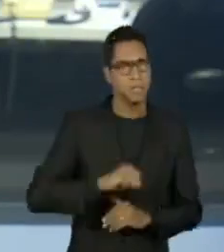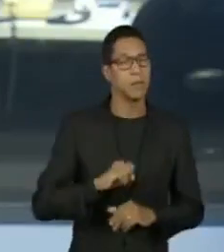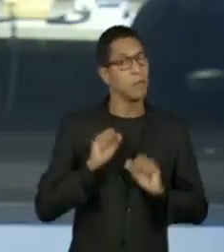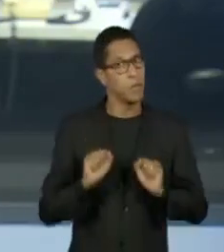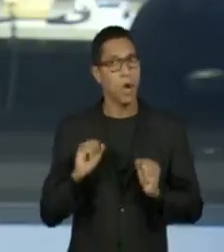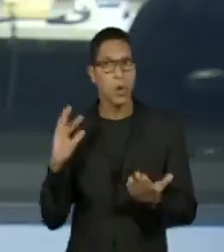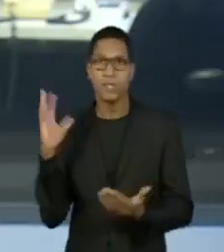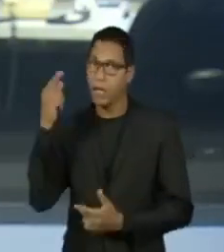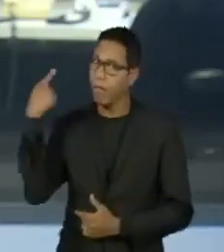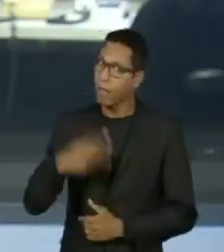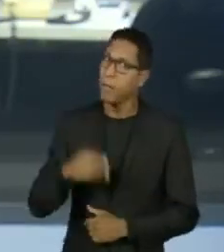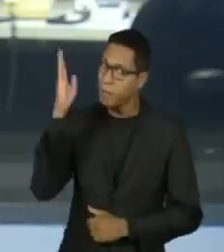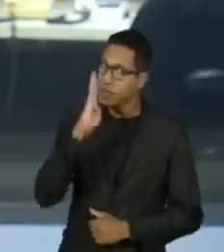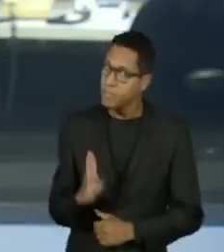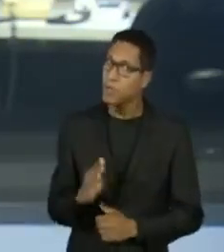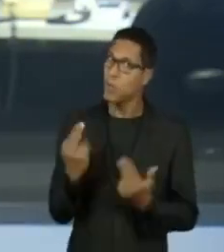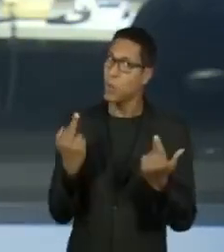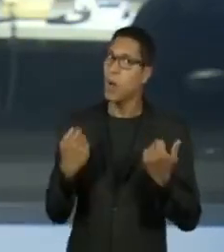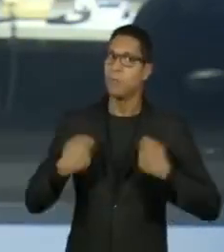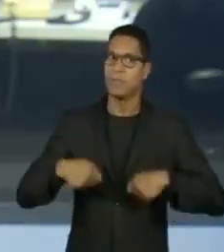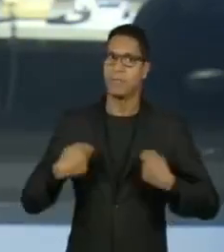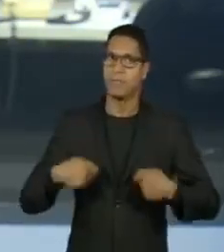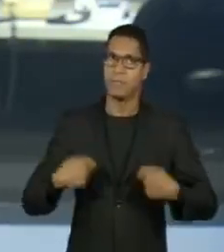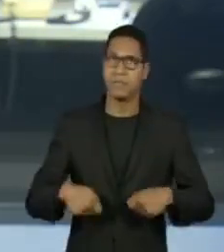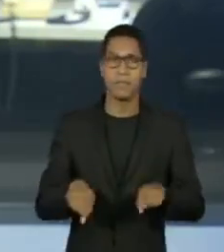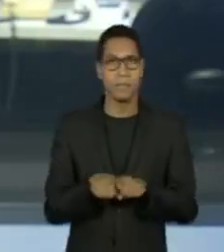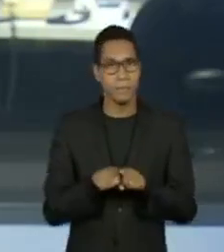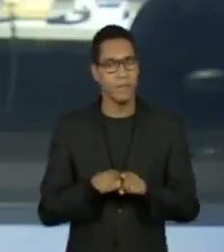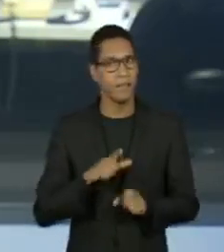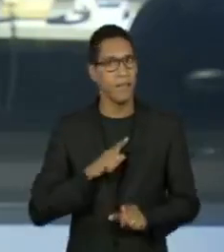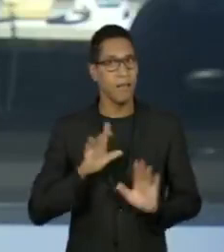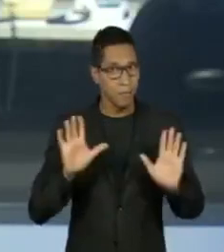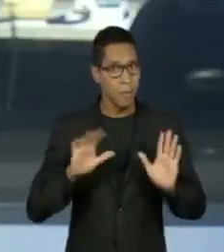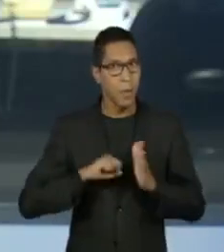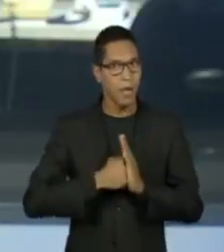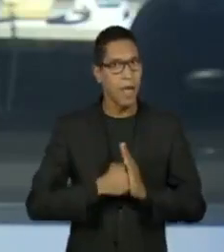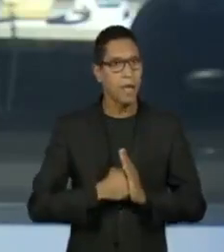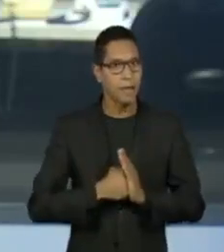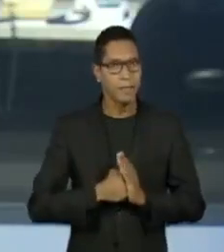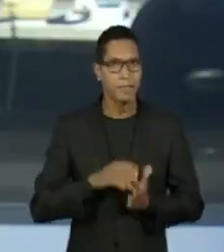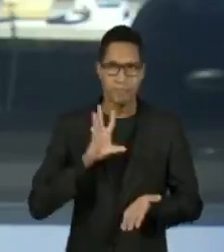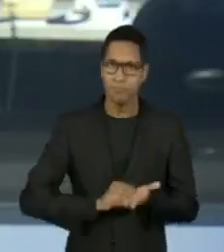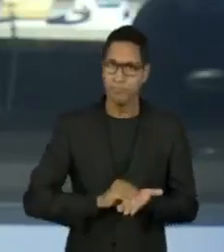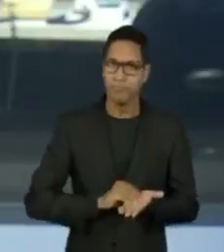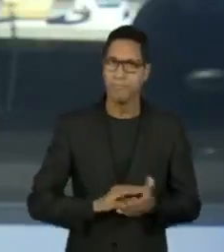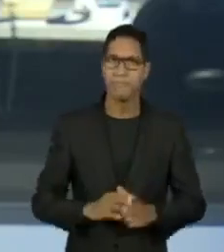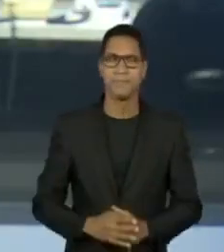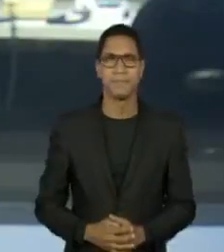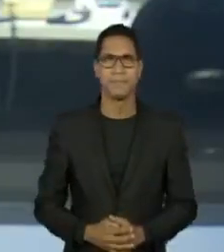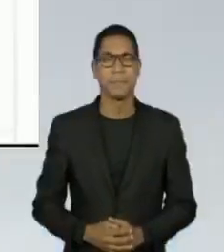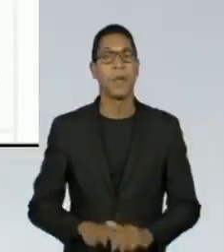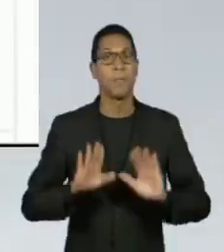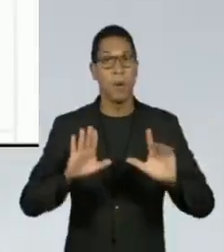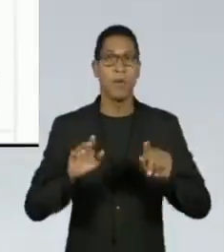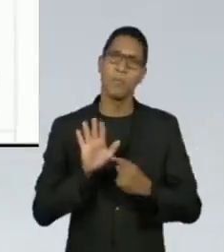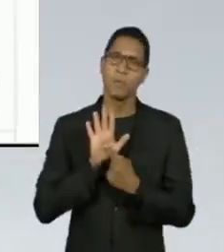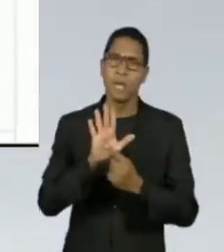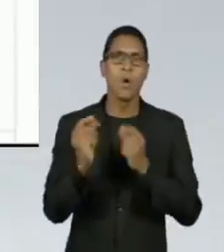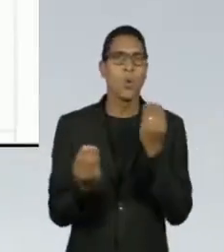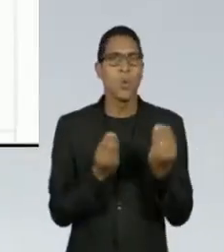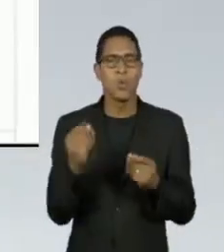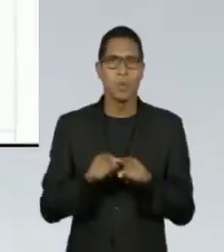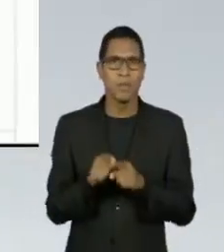pegar aqui no Brasil também. Provavelmente a gente faça isso por aqui. Só para destacar, olha só, a gente vai colocar na tela aí para você como